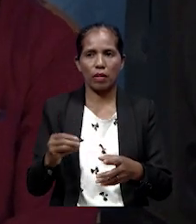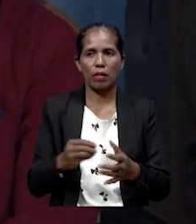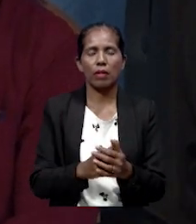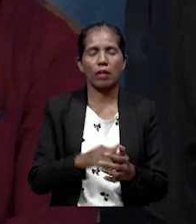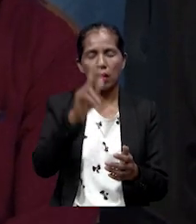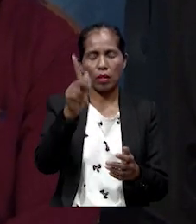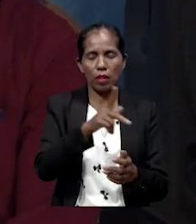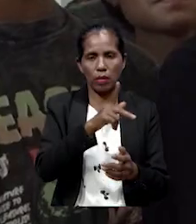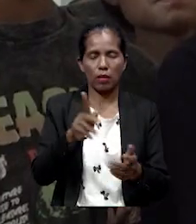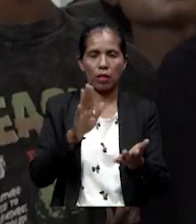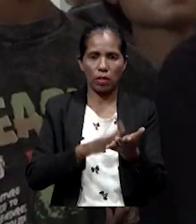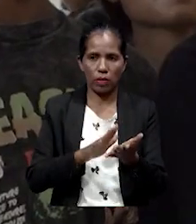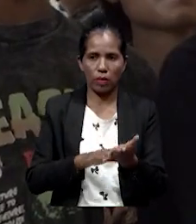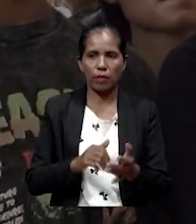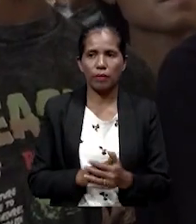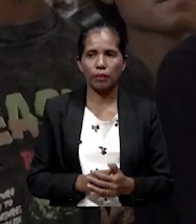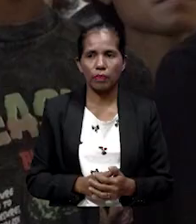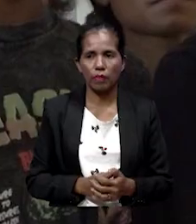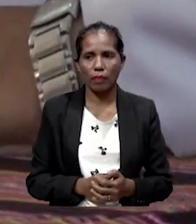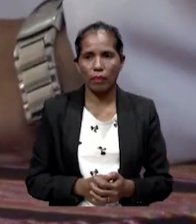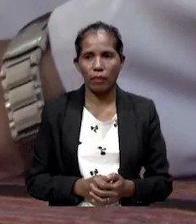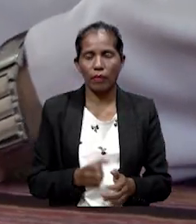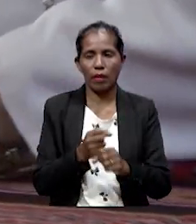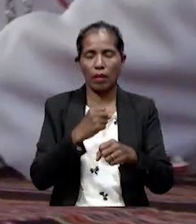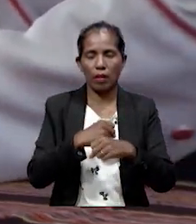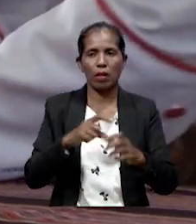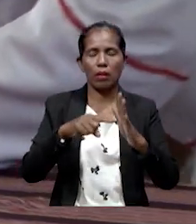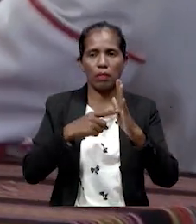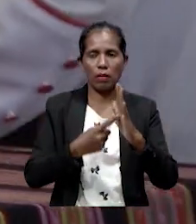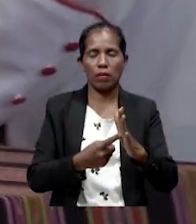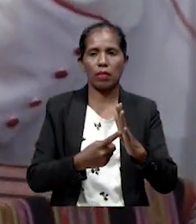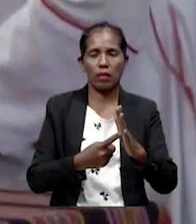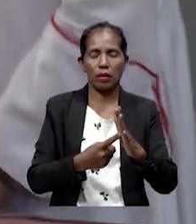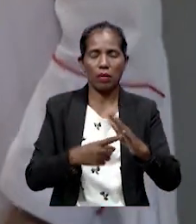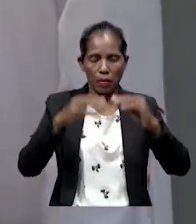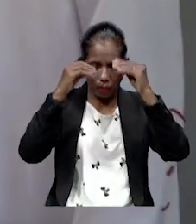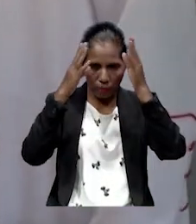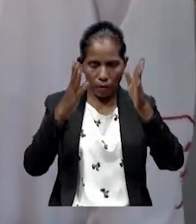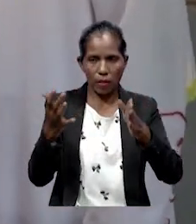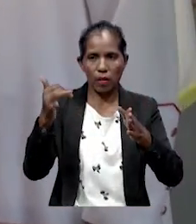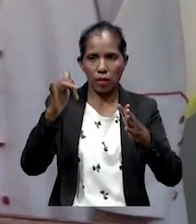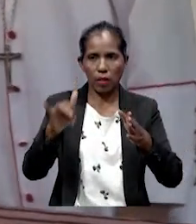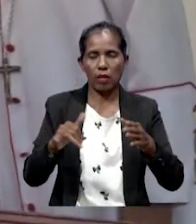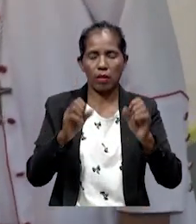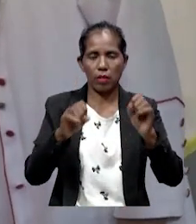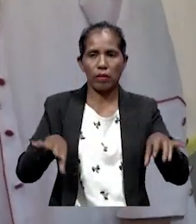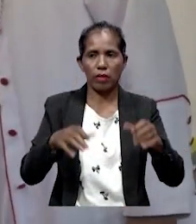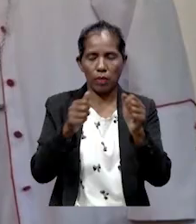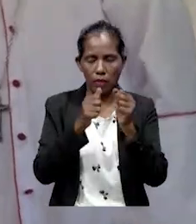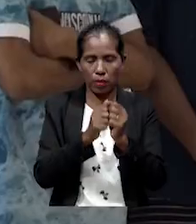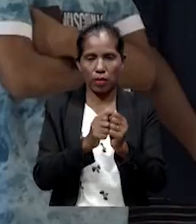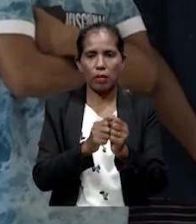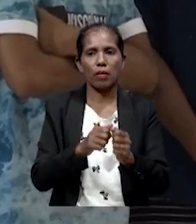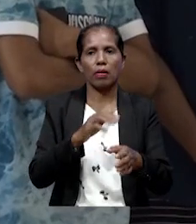Business School. Tomada de posse nebe realiza hahu ona ba decano Sira, nomos ba coordenador curso Sira